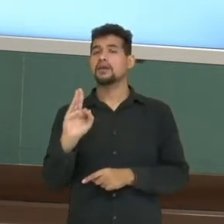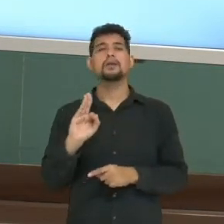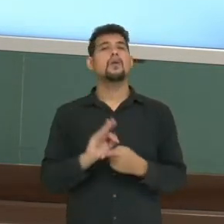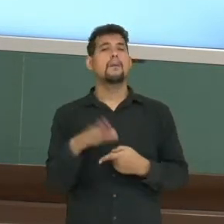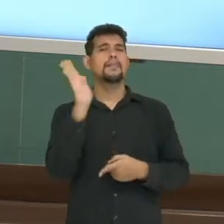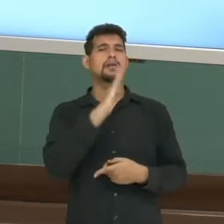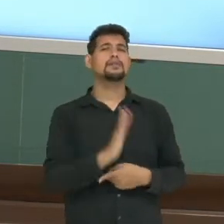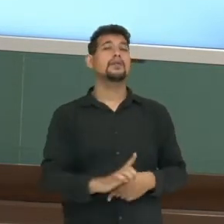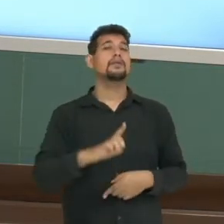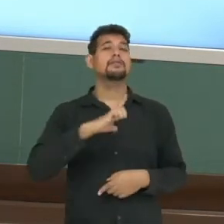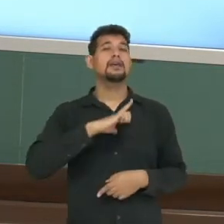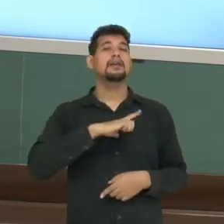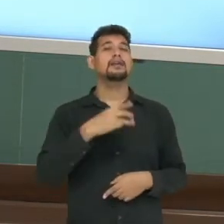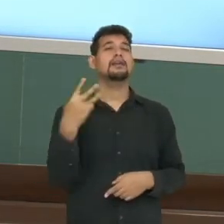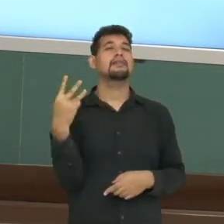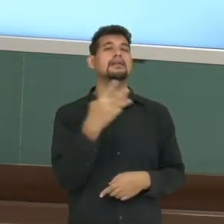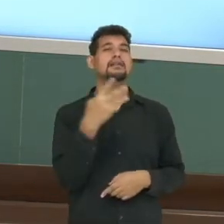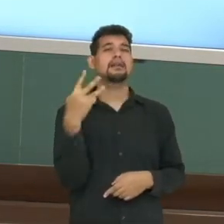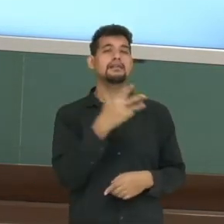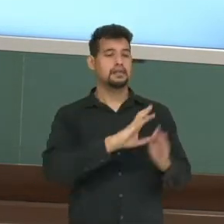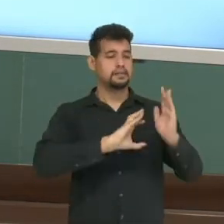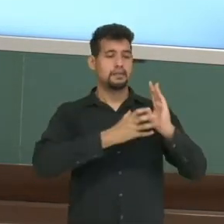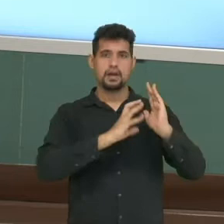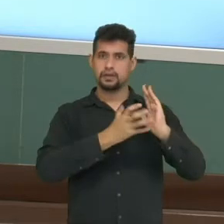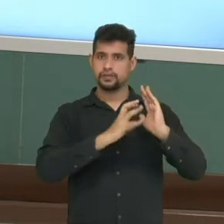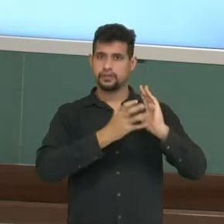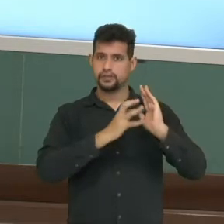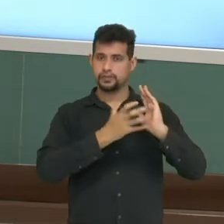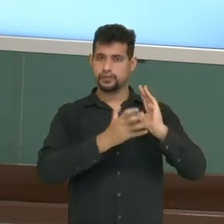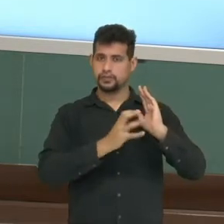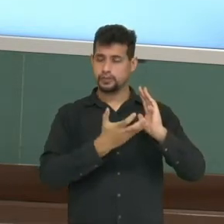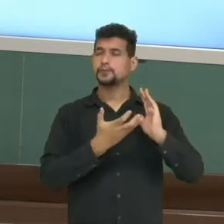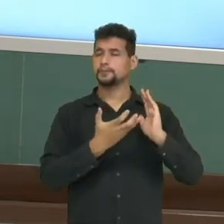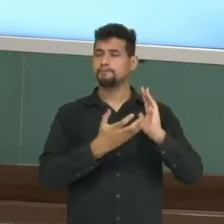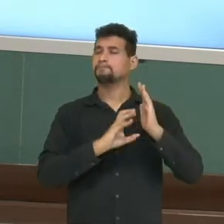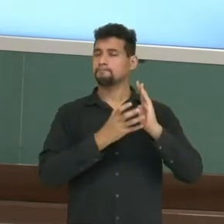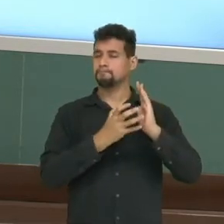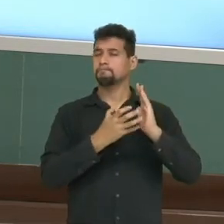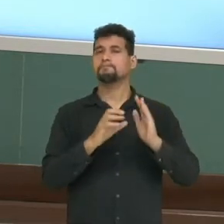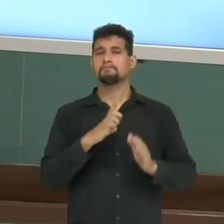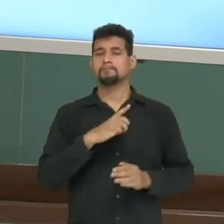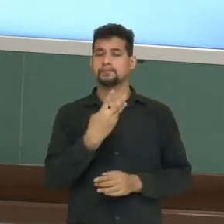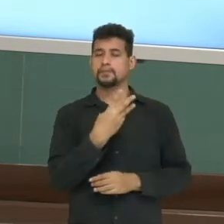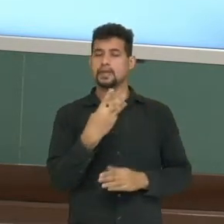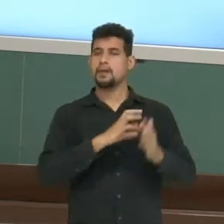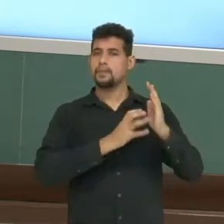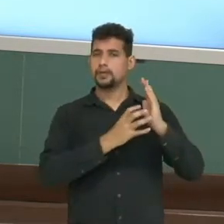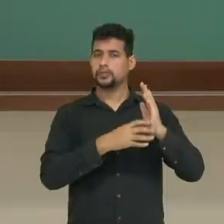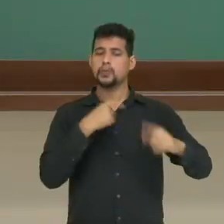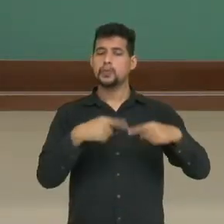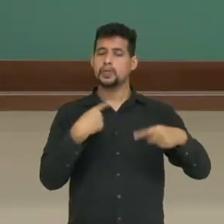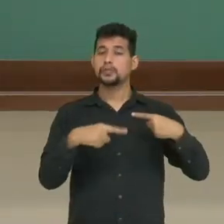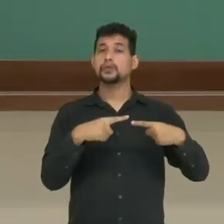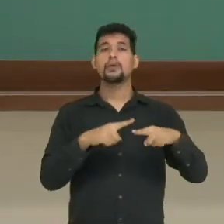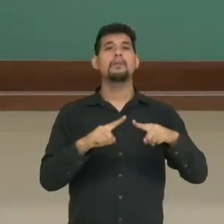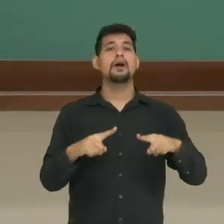tem 33 partidos políticos atualmente. 33 partidos. Portanto,